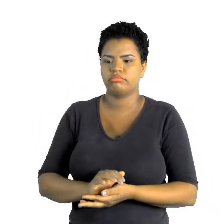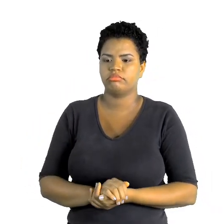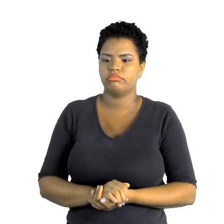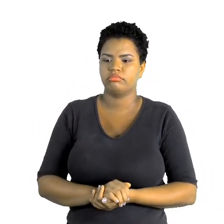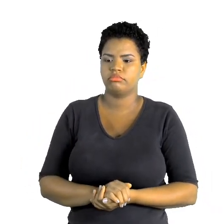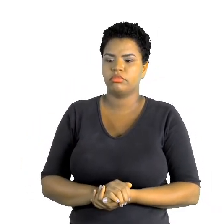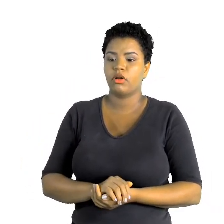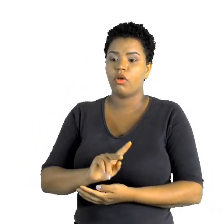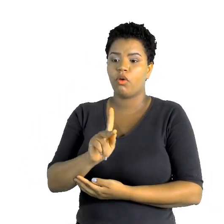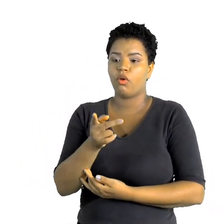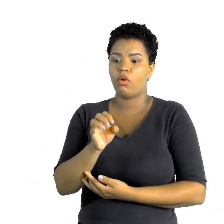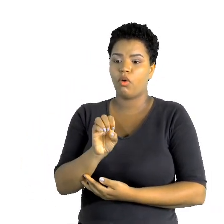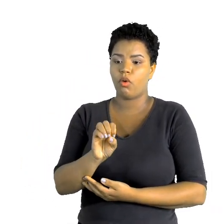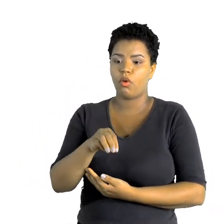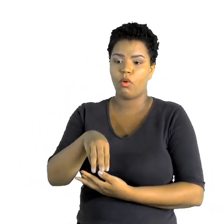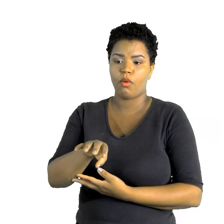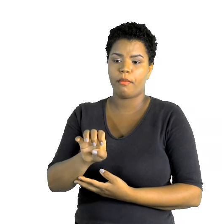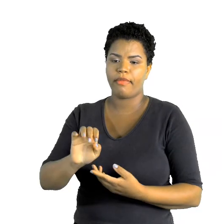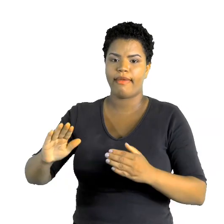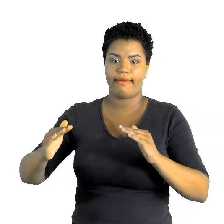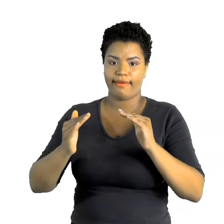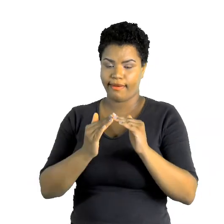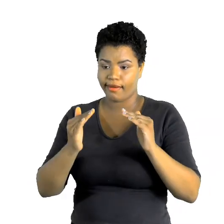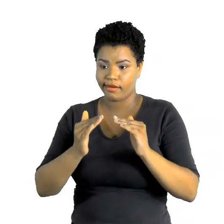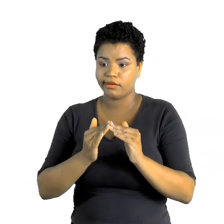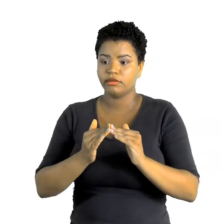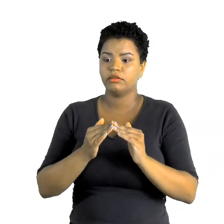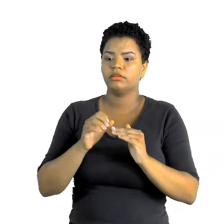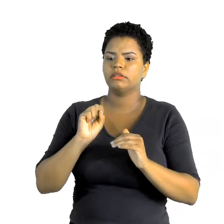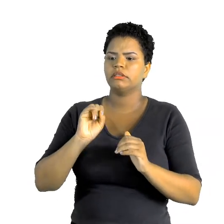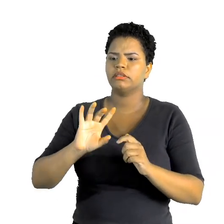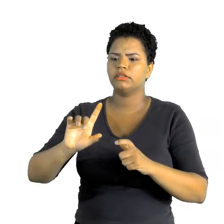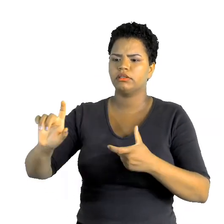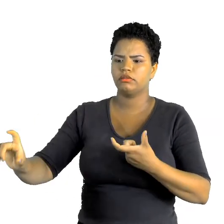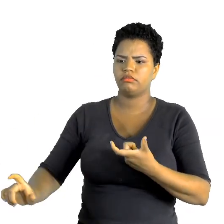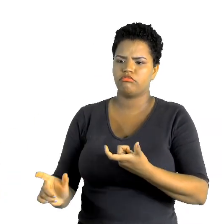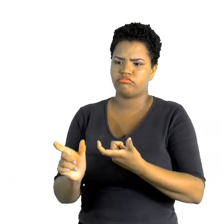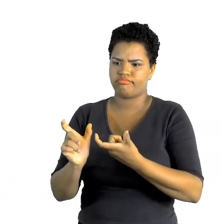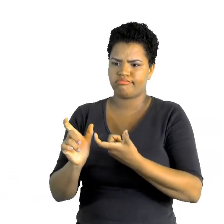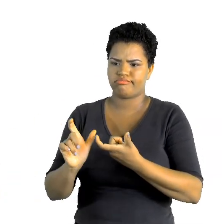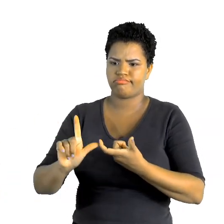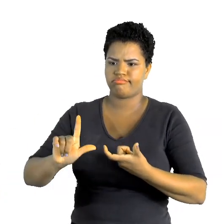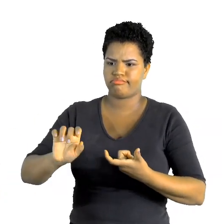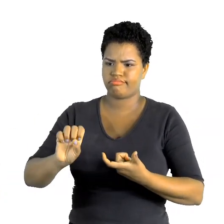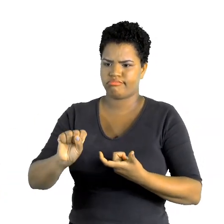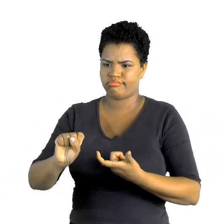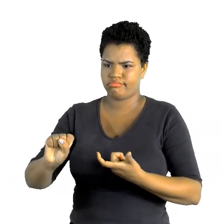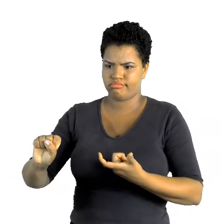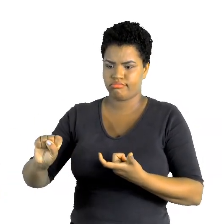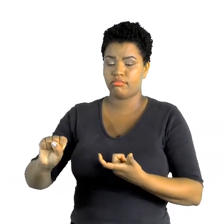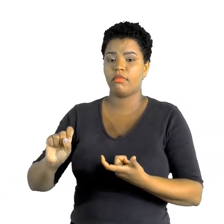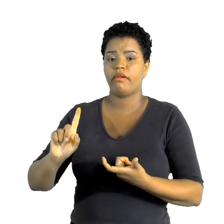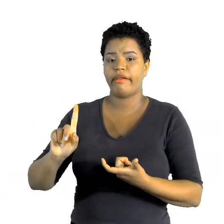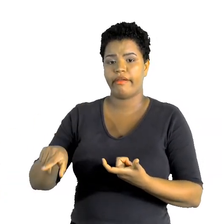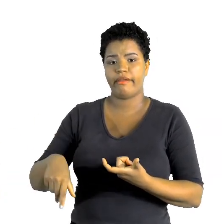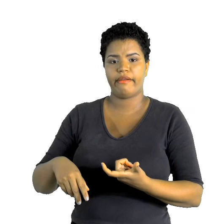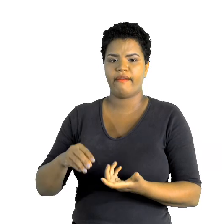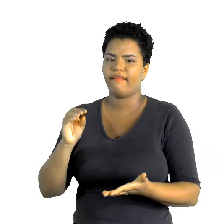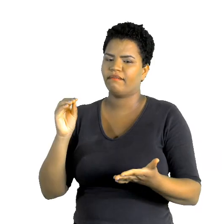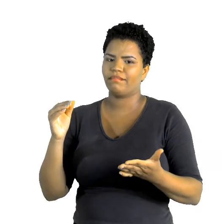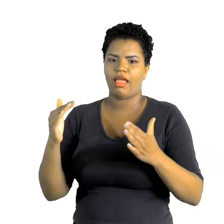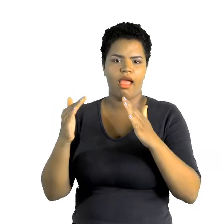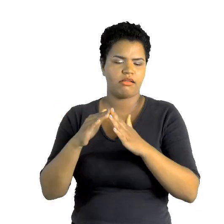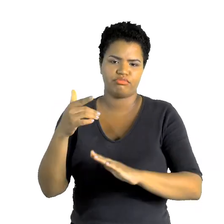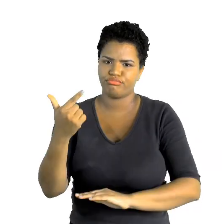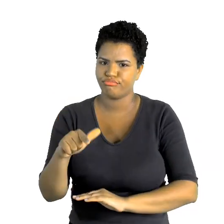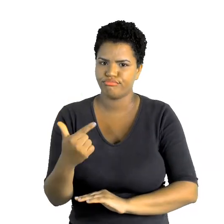Home, home é lá, é casa. Se você acrescentar o sufixo less, você vai ficar sem teto, sem